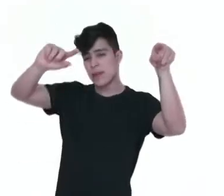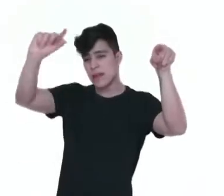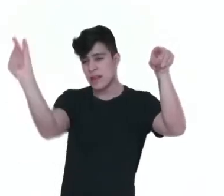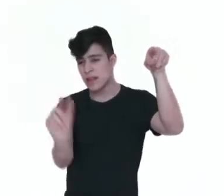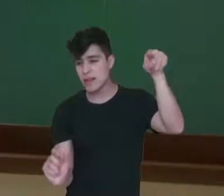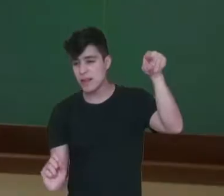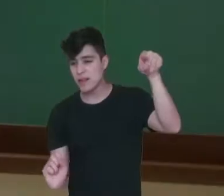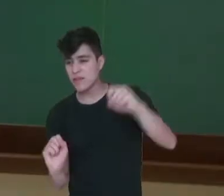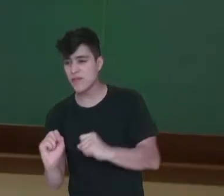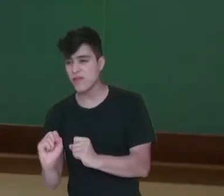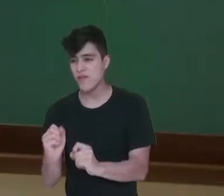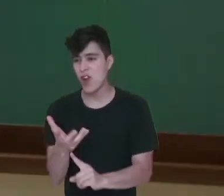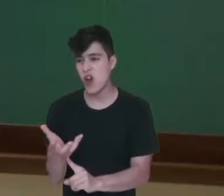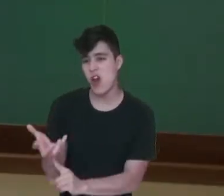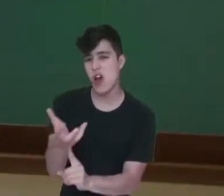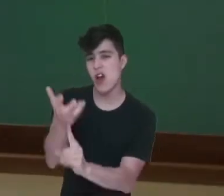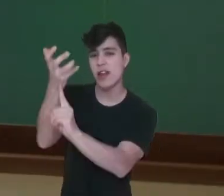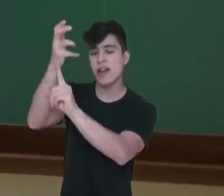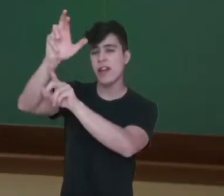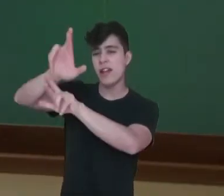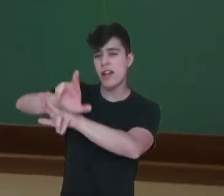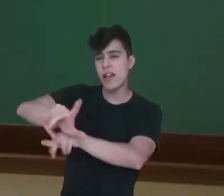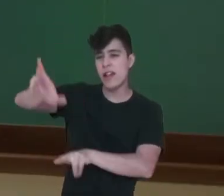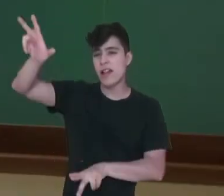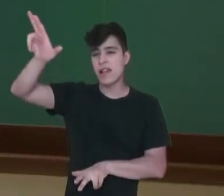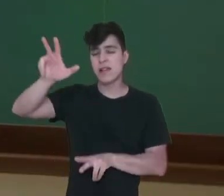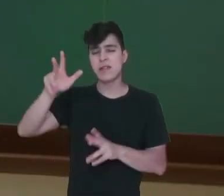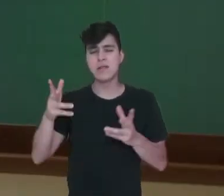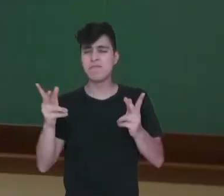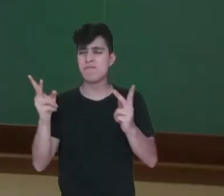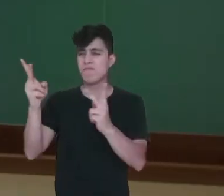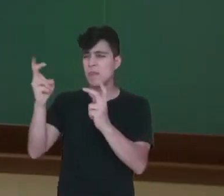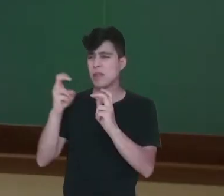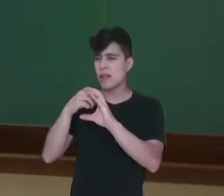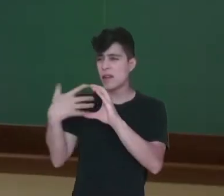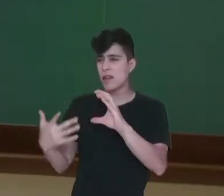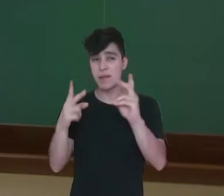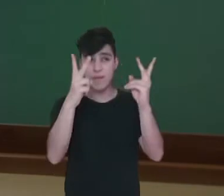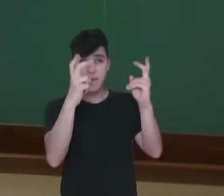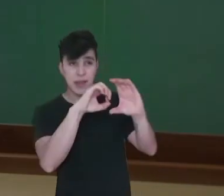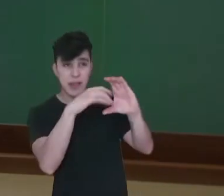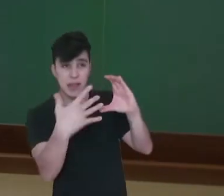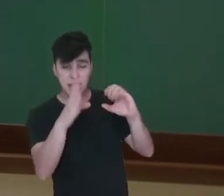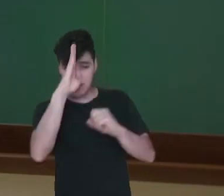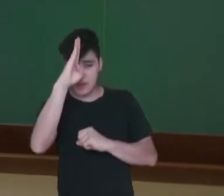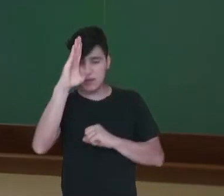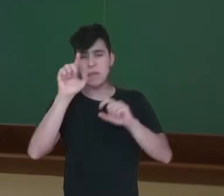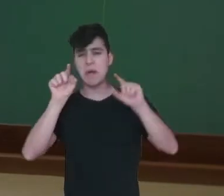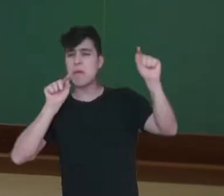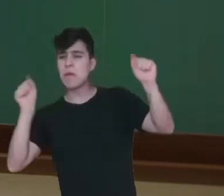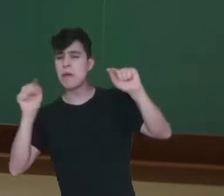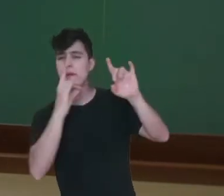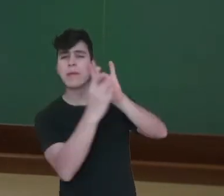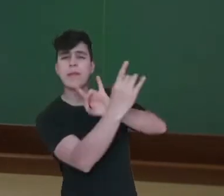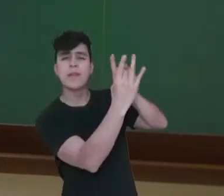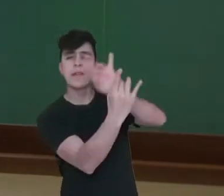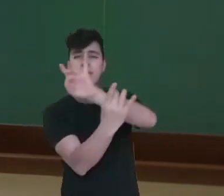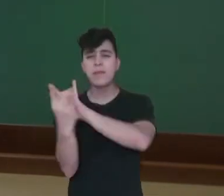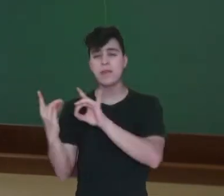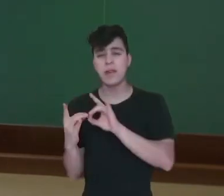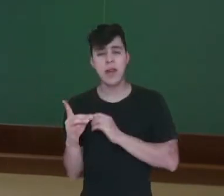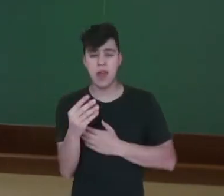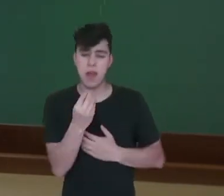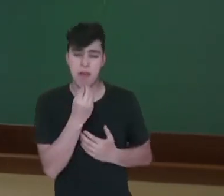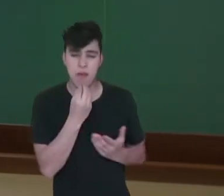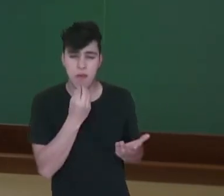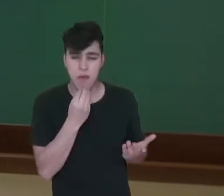vamos conhecer quais são as características peculiares da floresta amazônica e também da floresta atlântica. Claro que a gente está